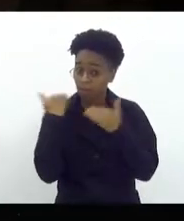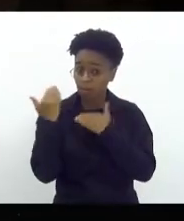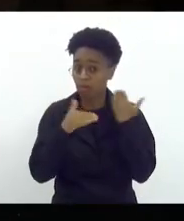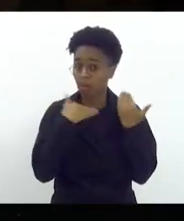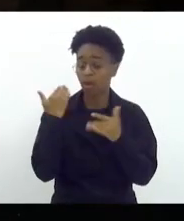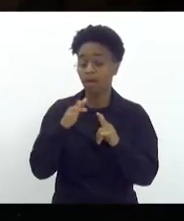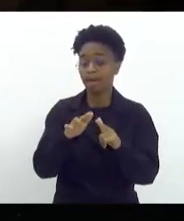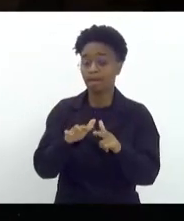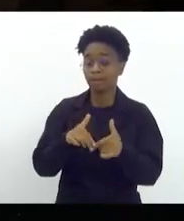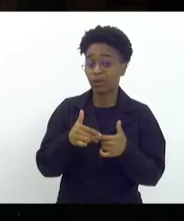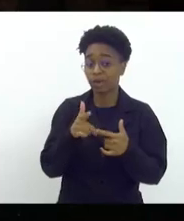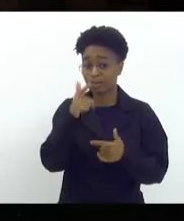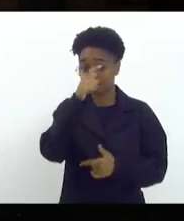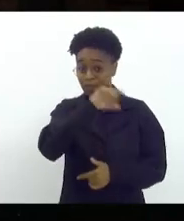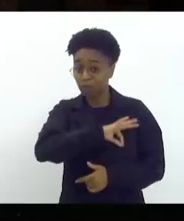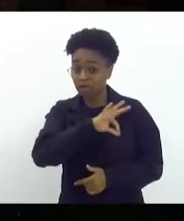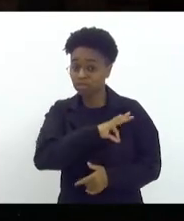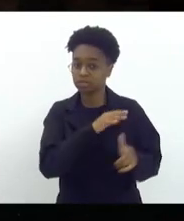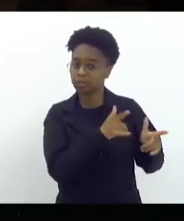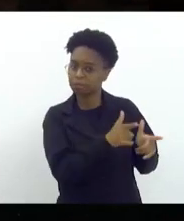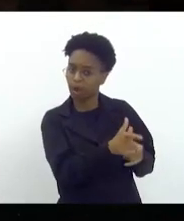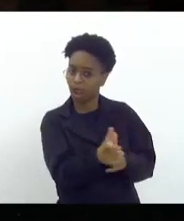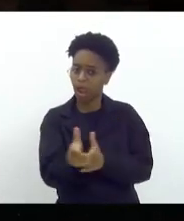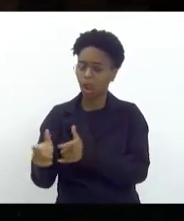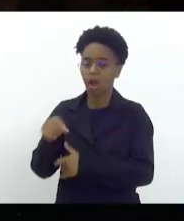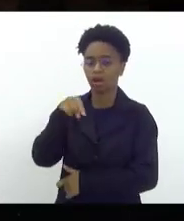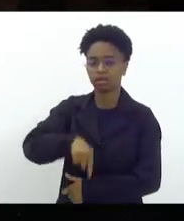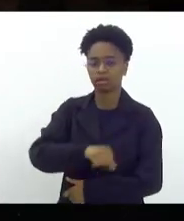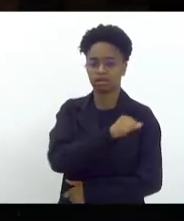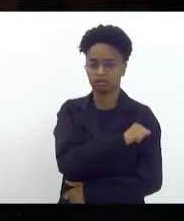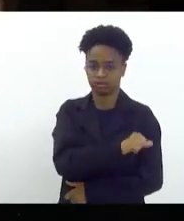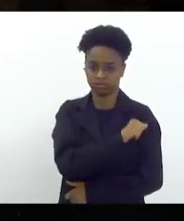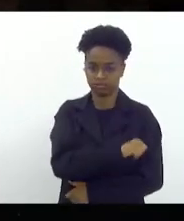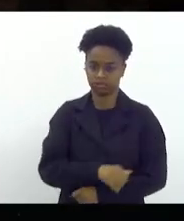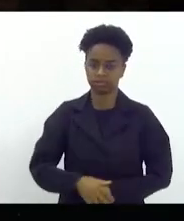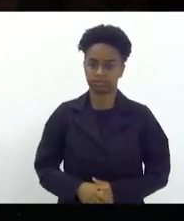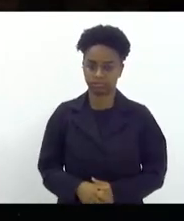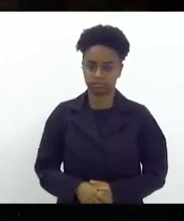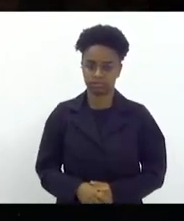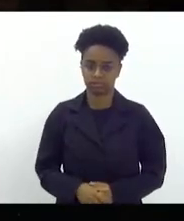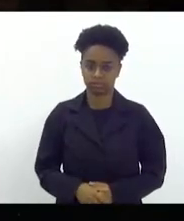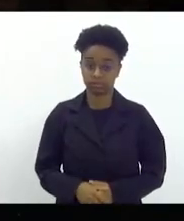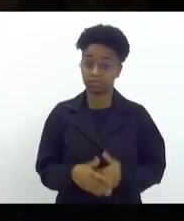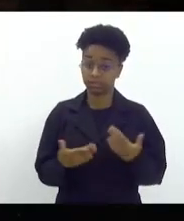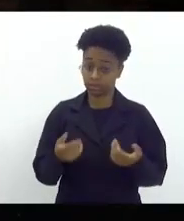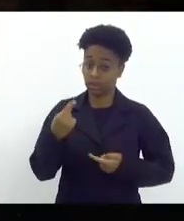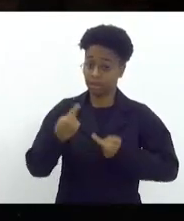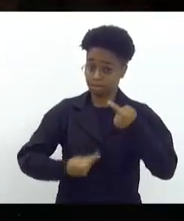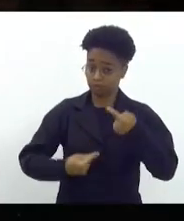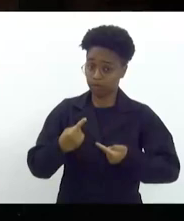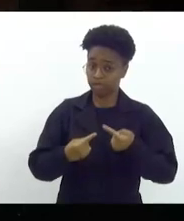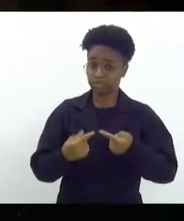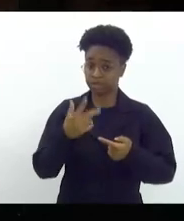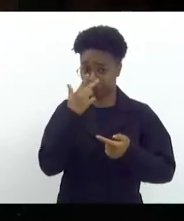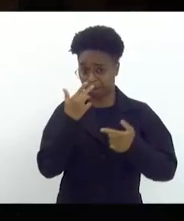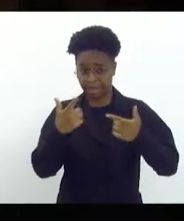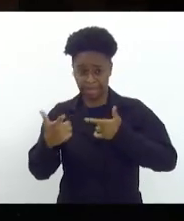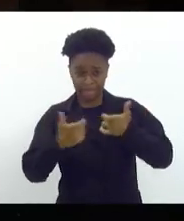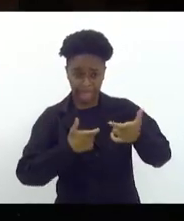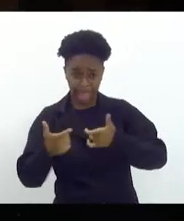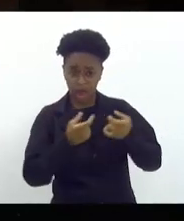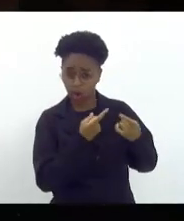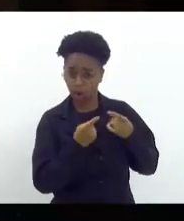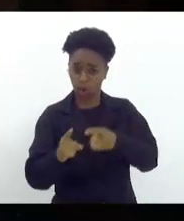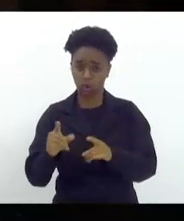pelas mãos da polícia do Estado do Rio de Janeiro essa política de guerra aos